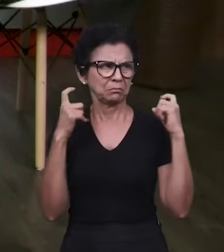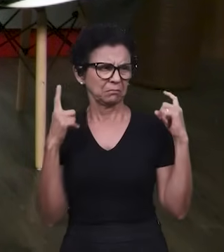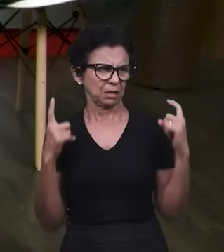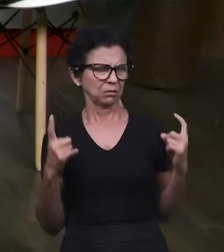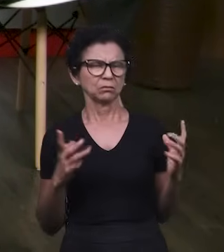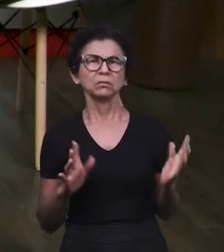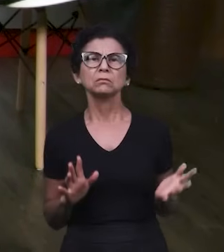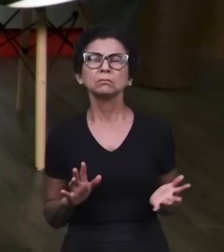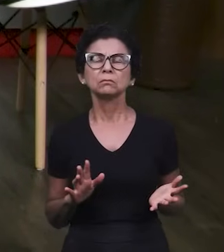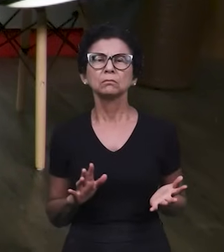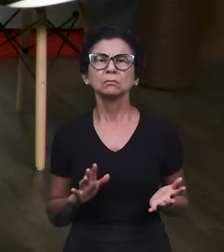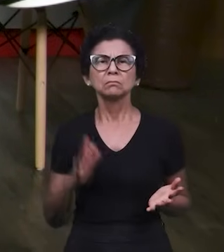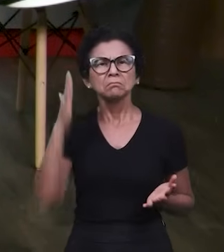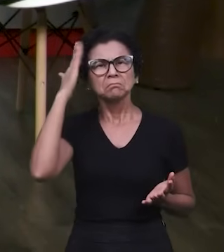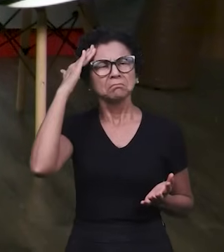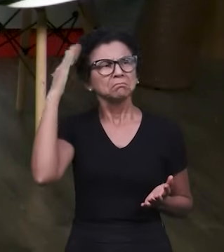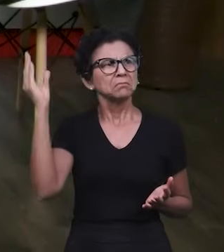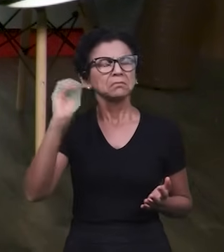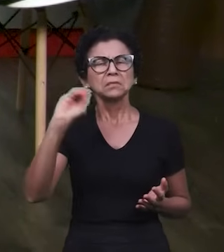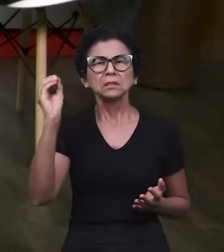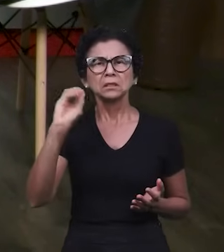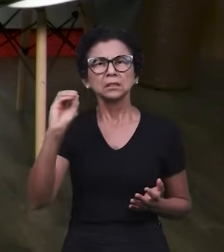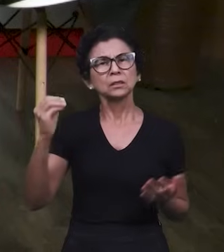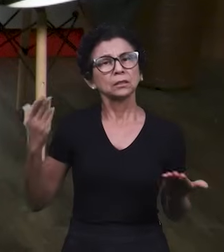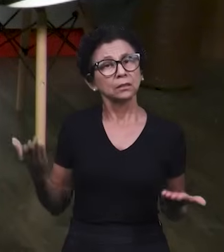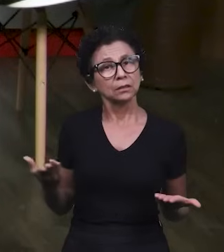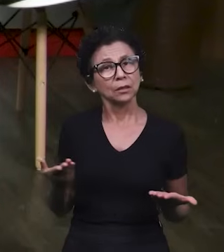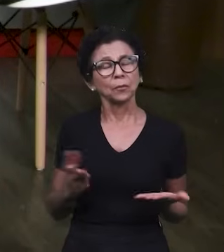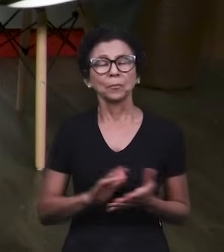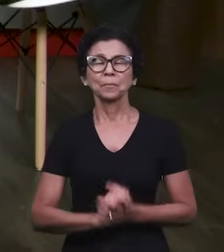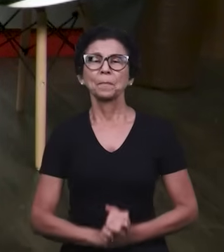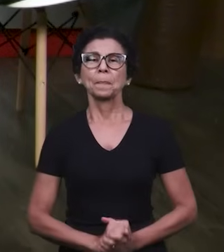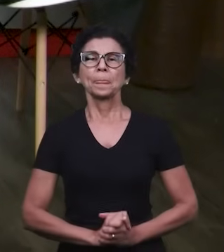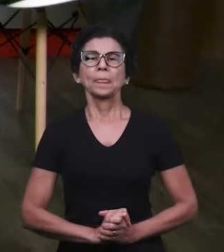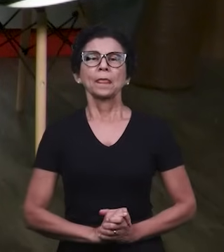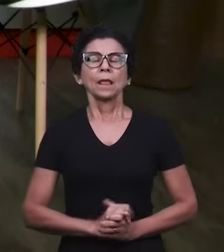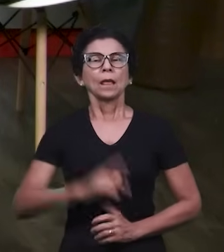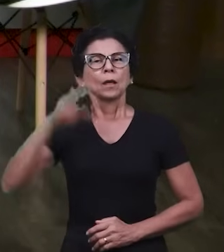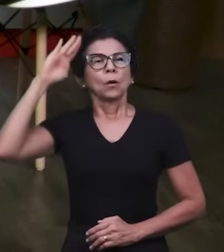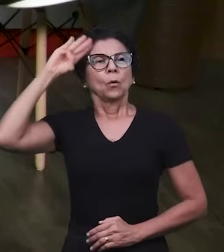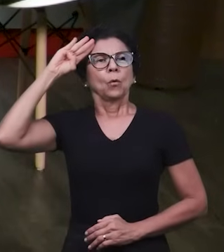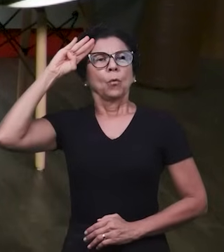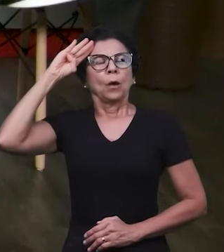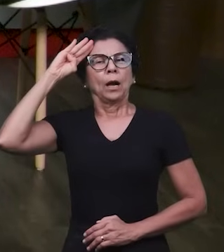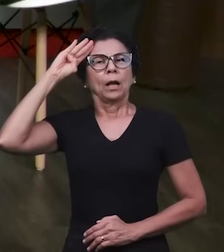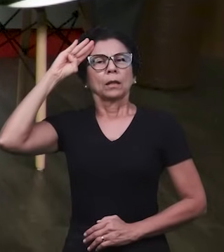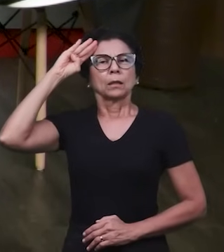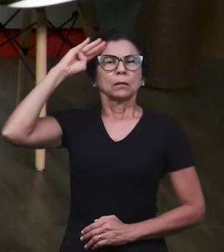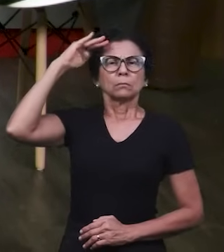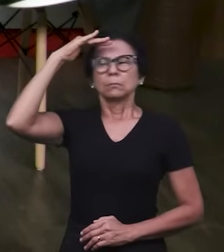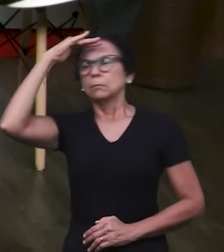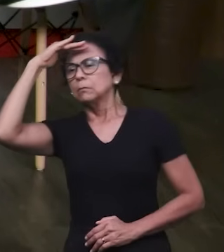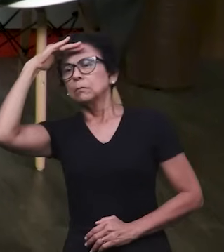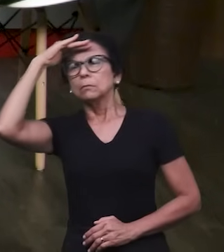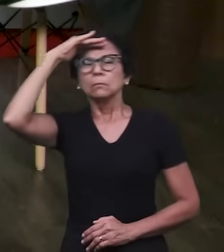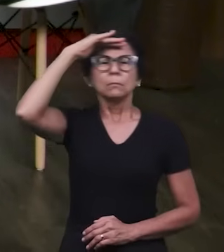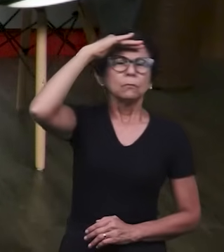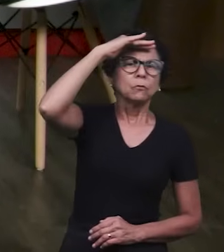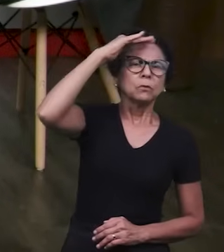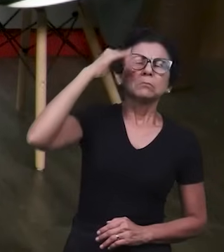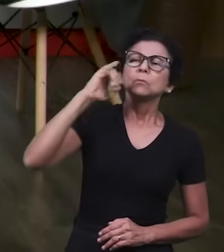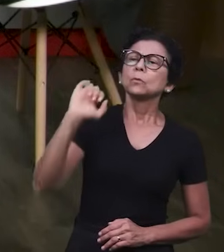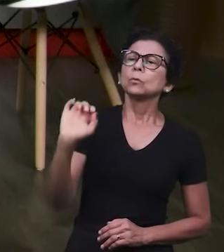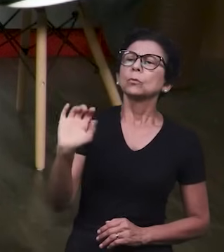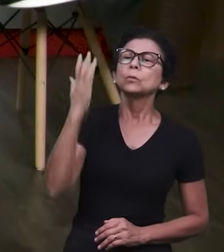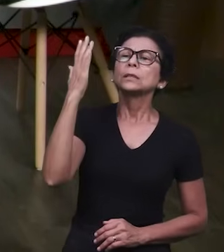acontecendo. Ou seja, o toque era dado, as pessoas que conheciam o segredo, aquilo que identificava... O que